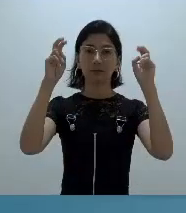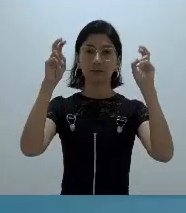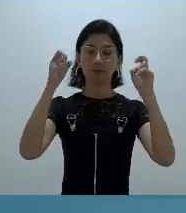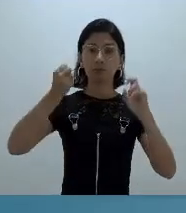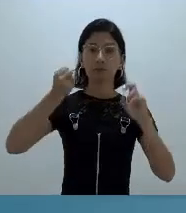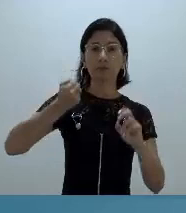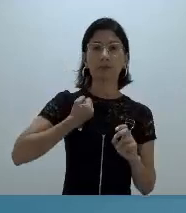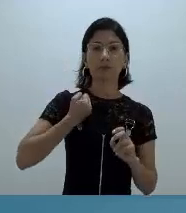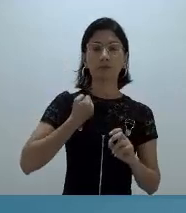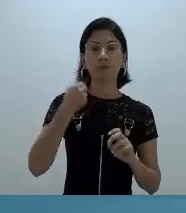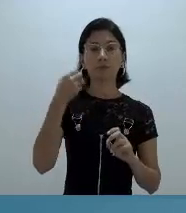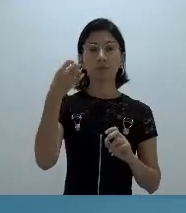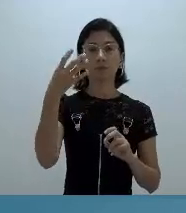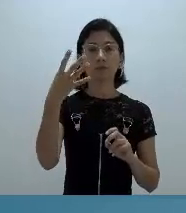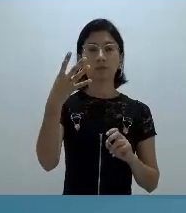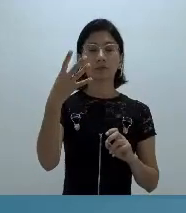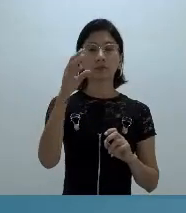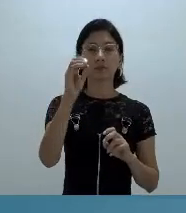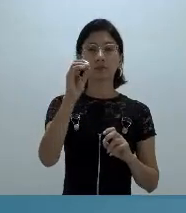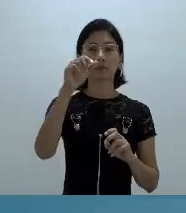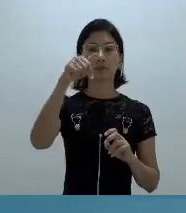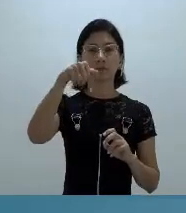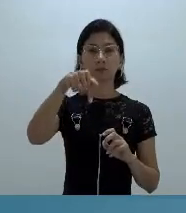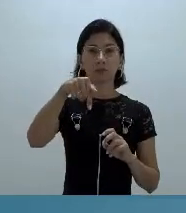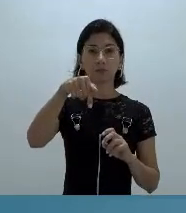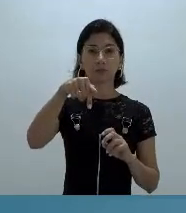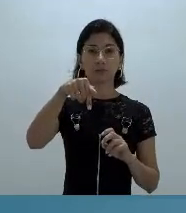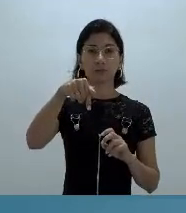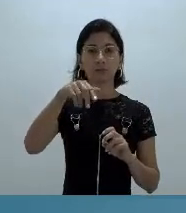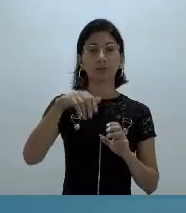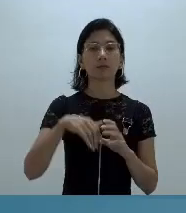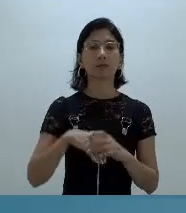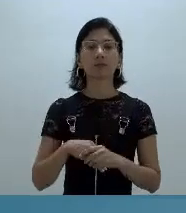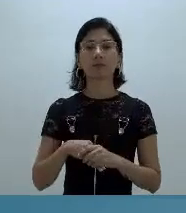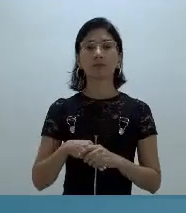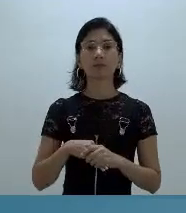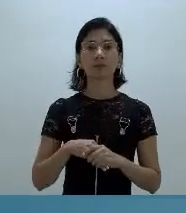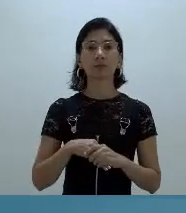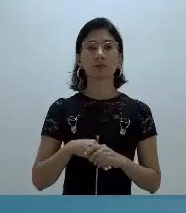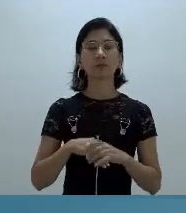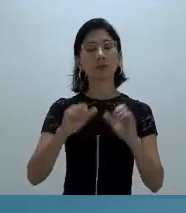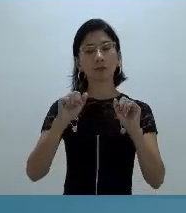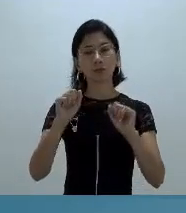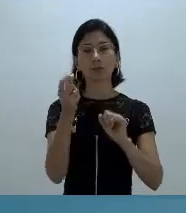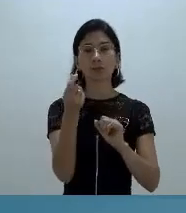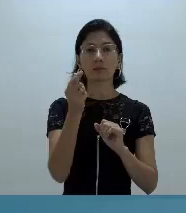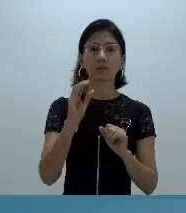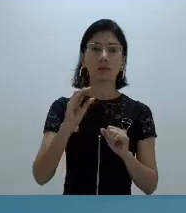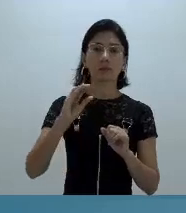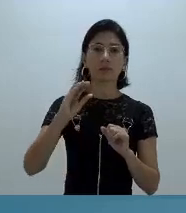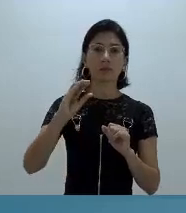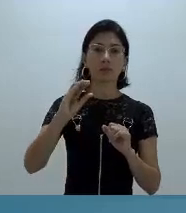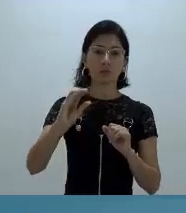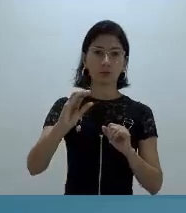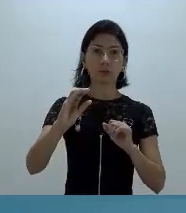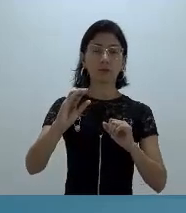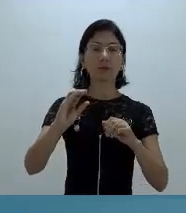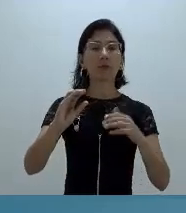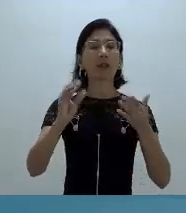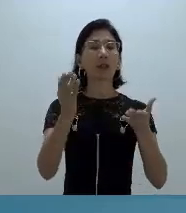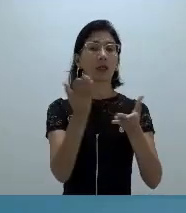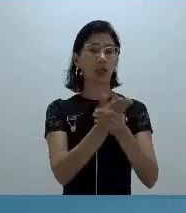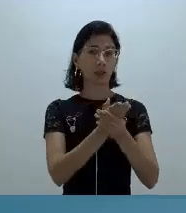407, onde se lê a seguinte parte: são cabíveis honorários advocatícios em fase de cumprimento de